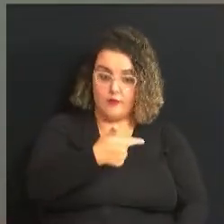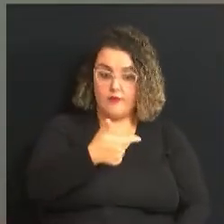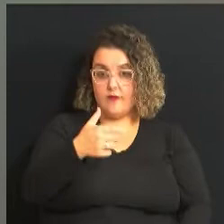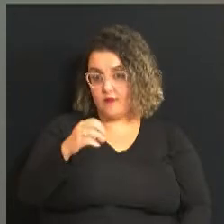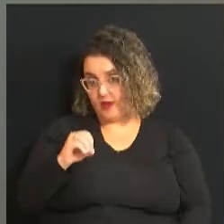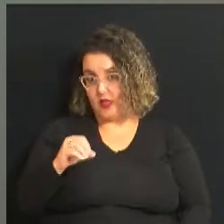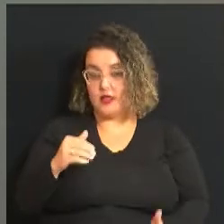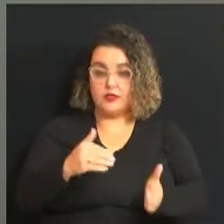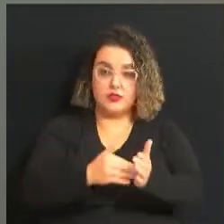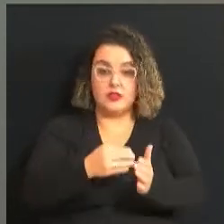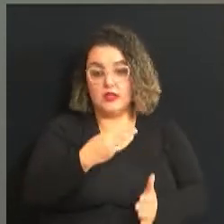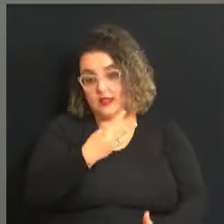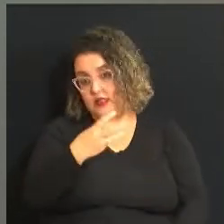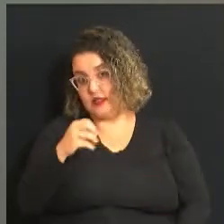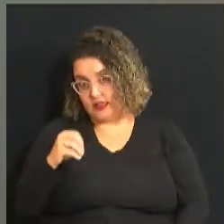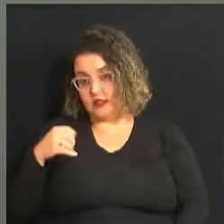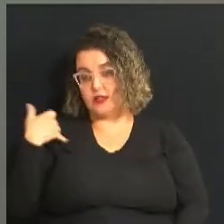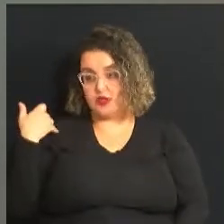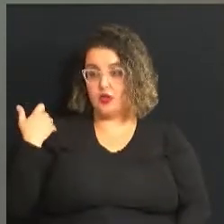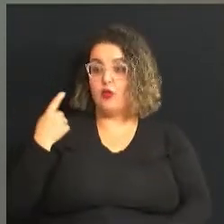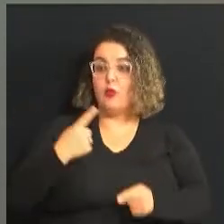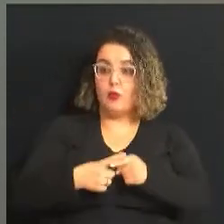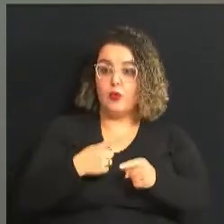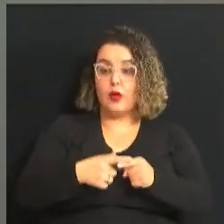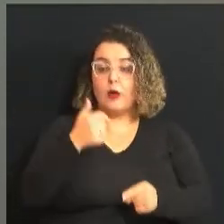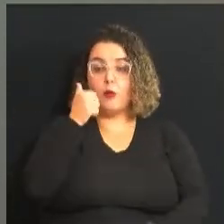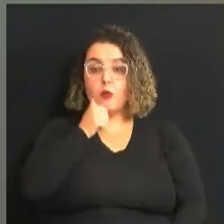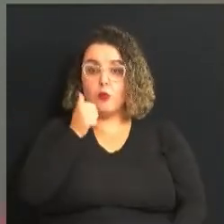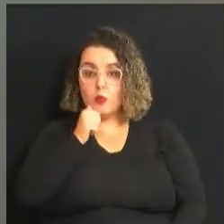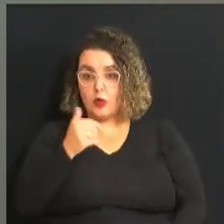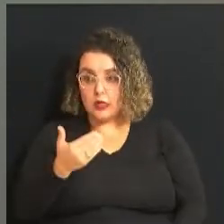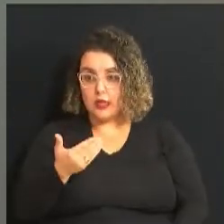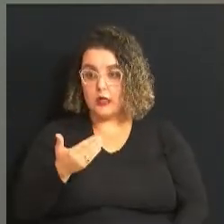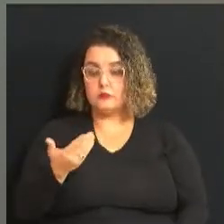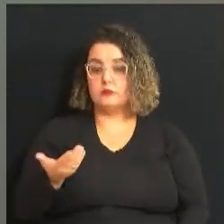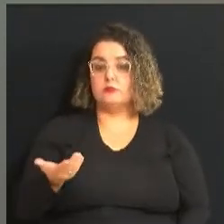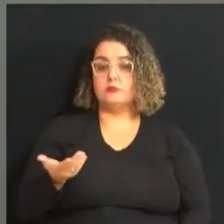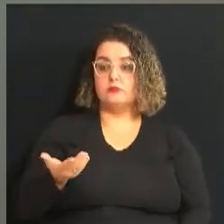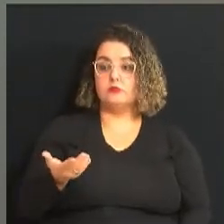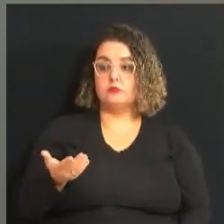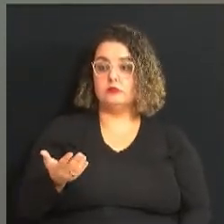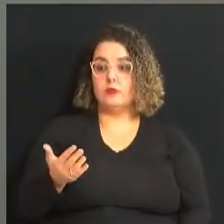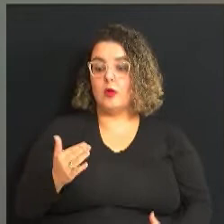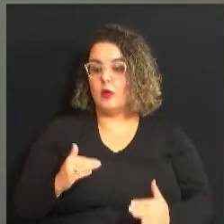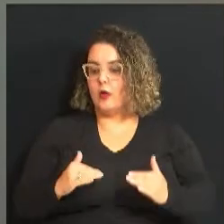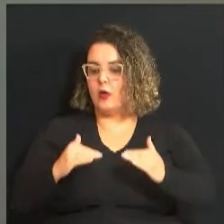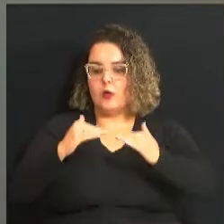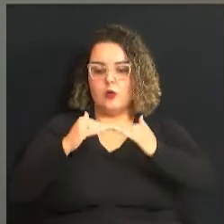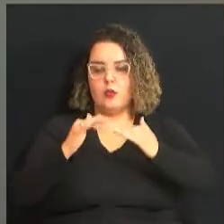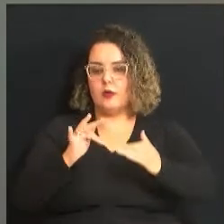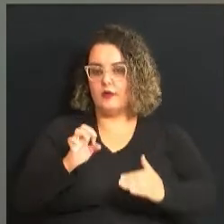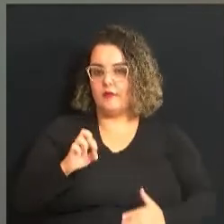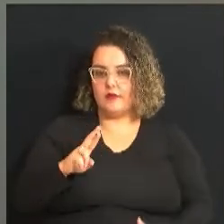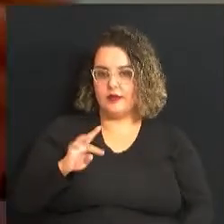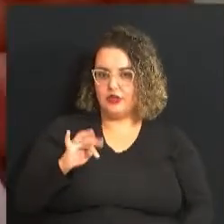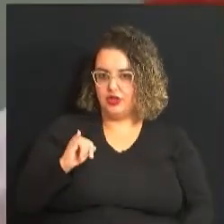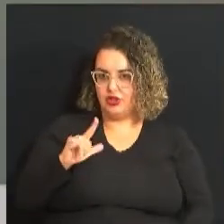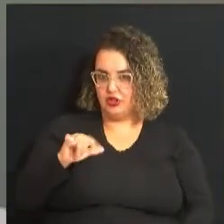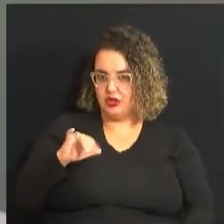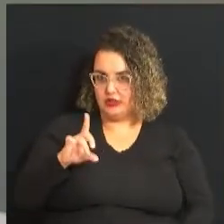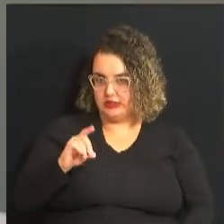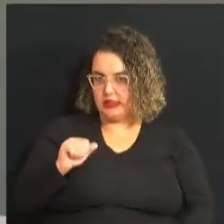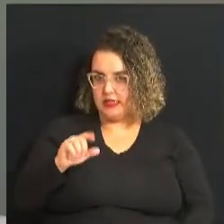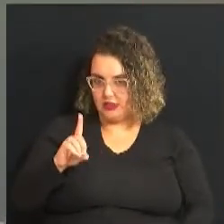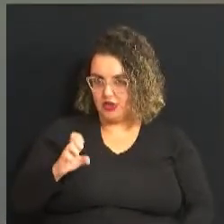anos de idade. Isso porque a mulher ela vai estar no auge da sua fertilidade, né? Porque a gente sabe que